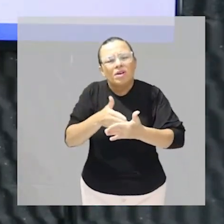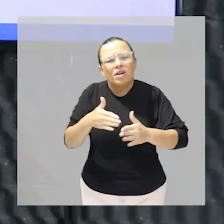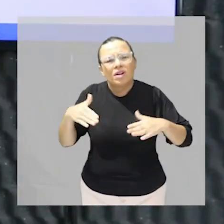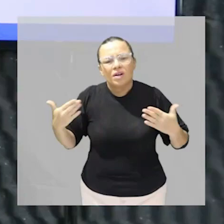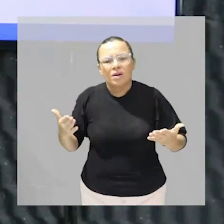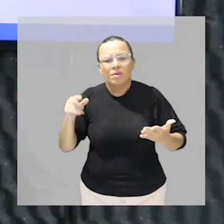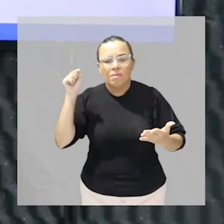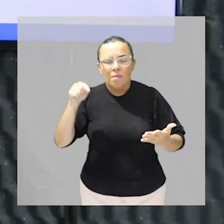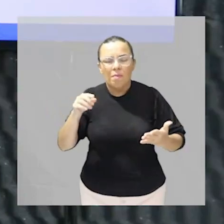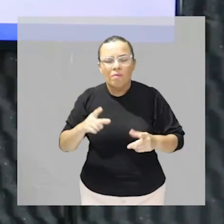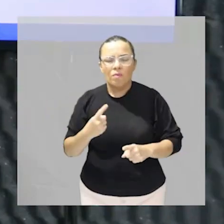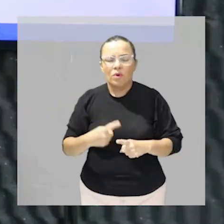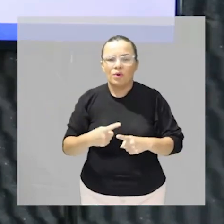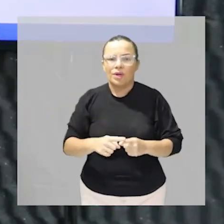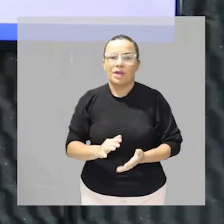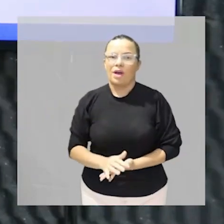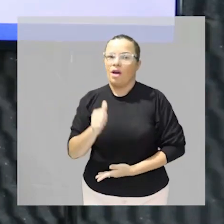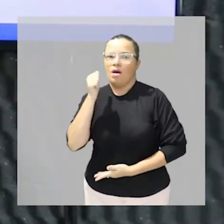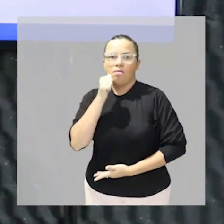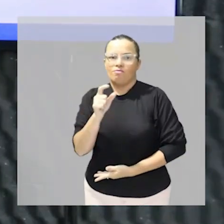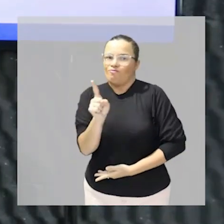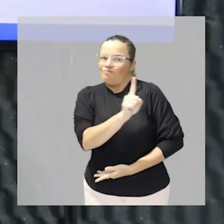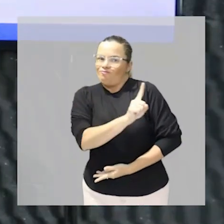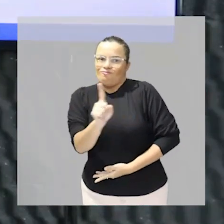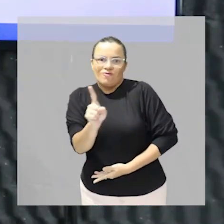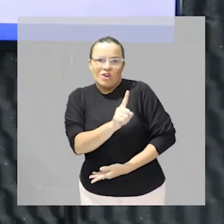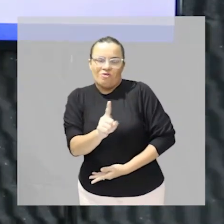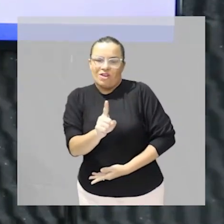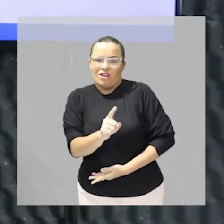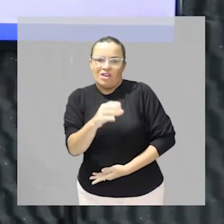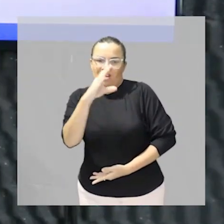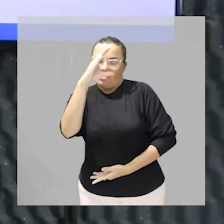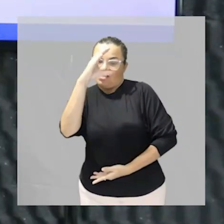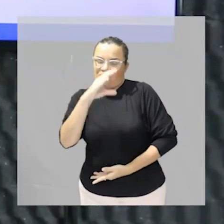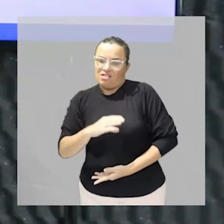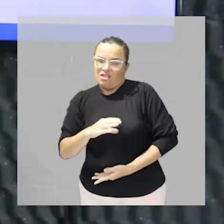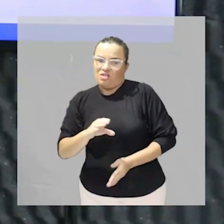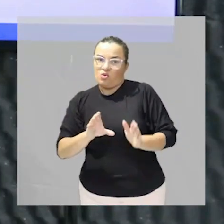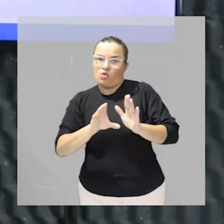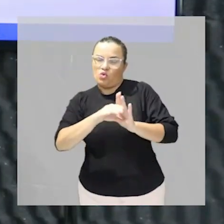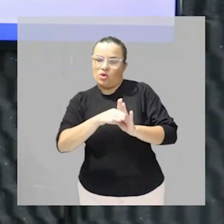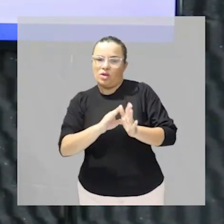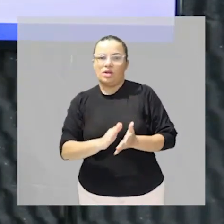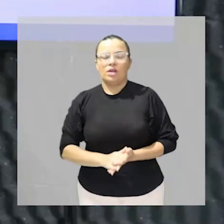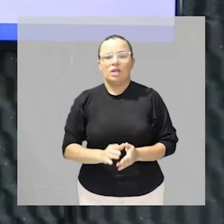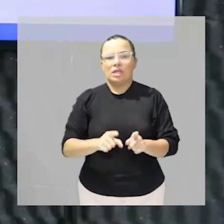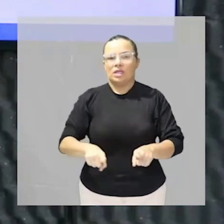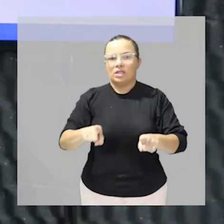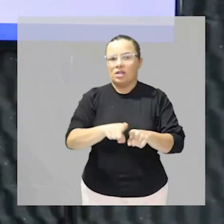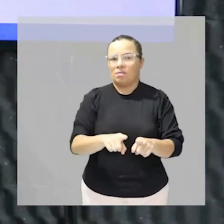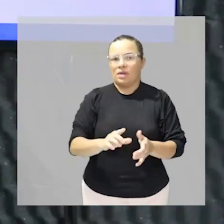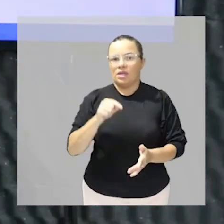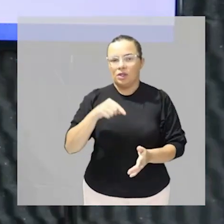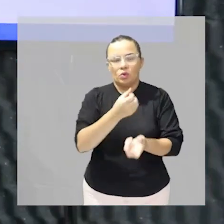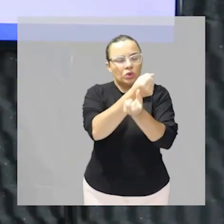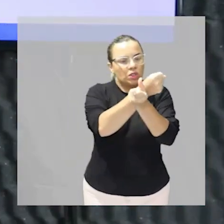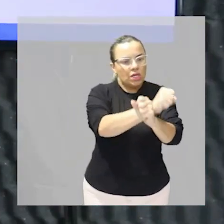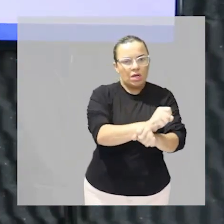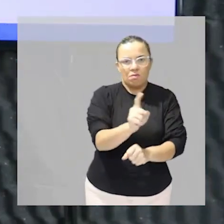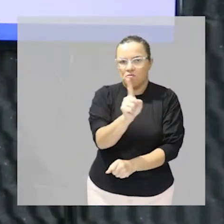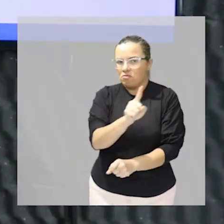a mulher não é considerada cidadã. O escravo também não tem cidadania.